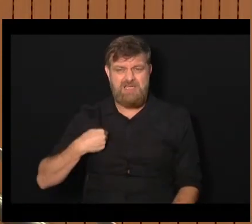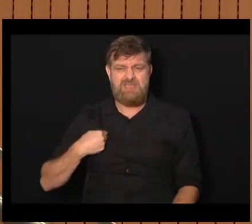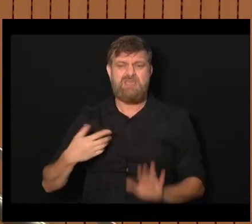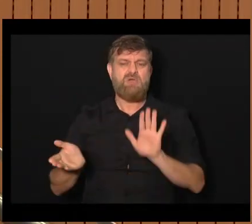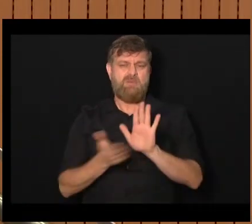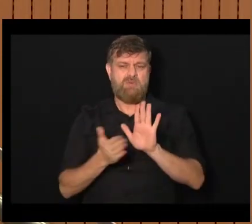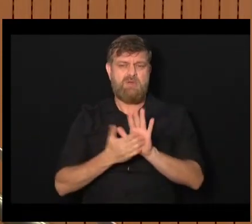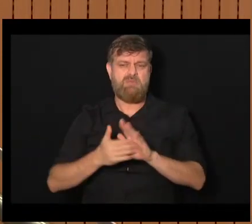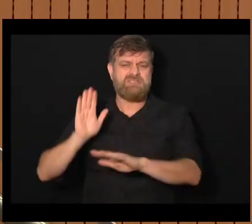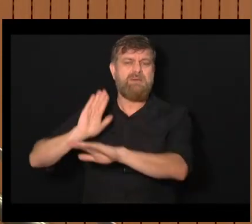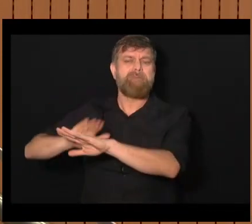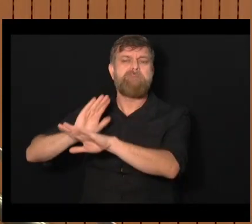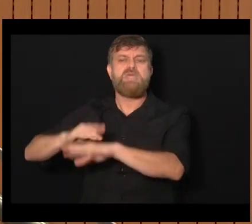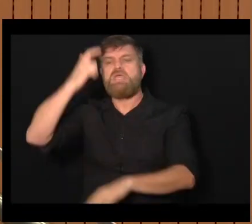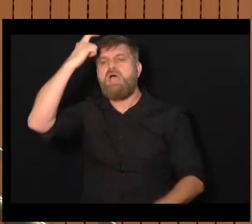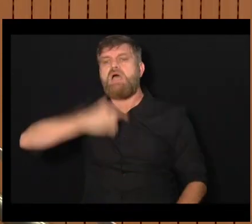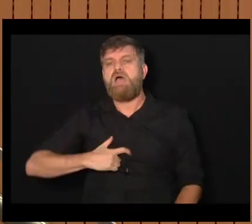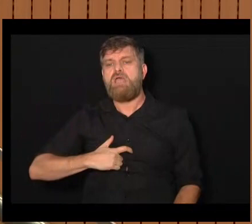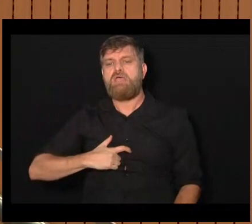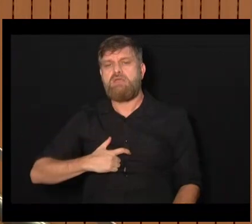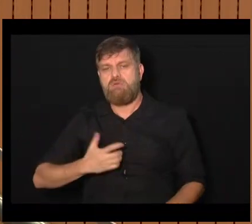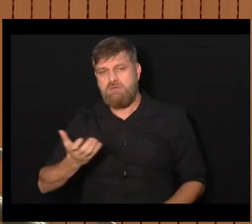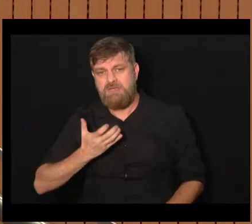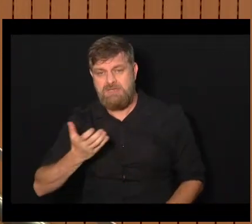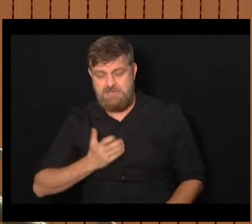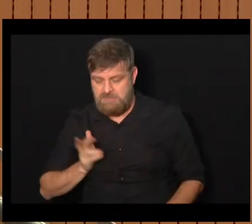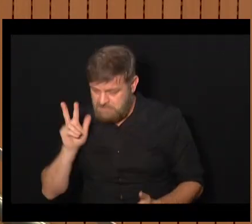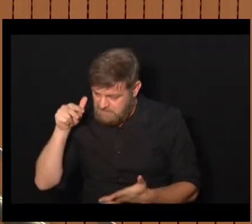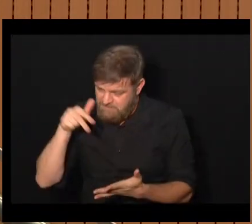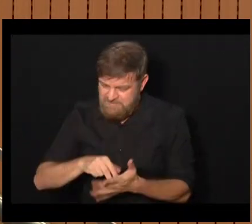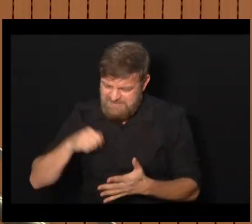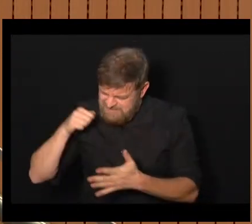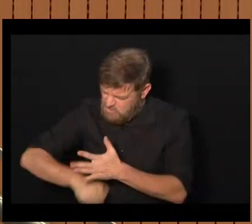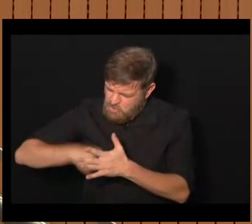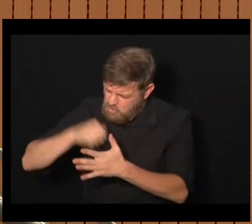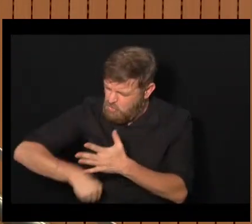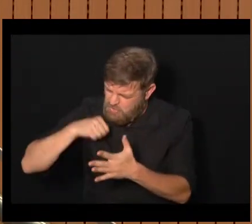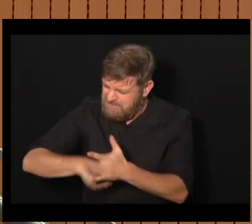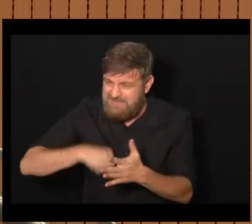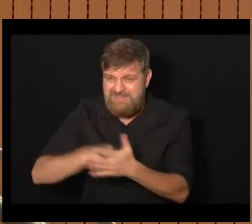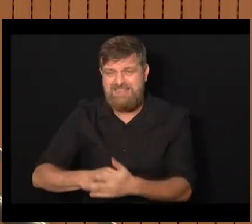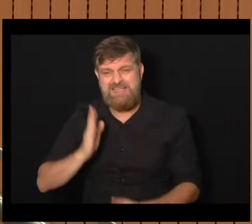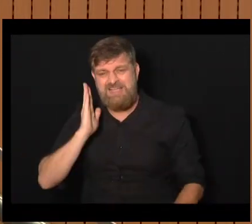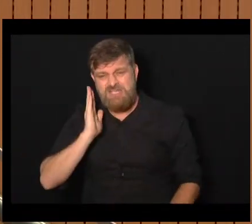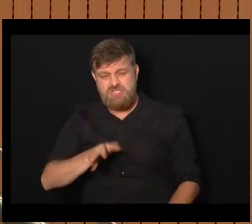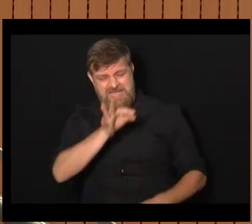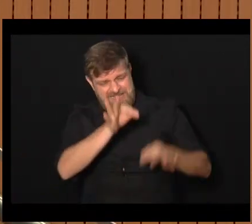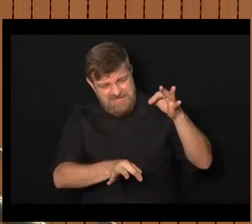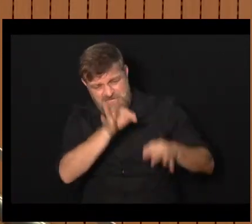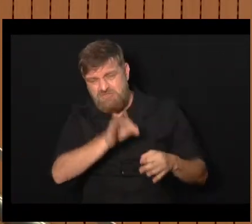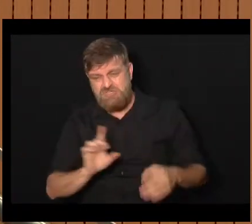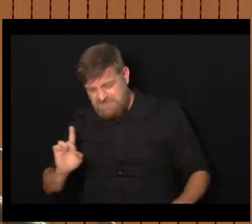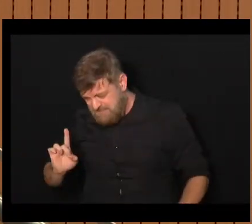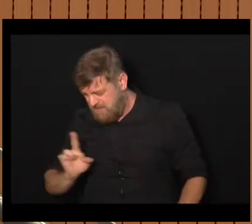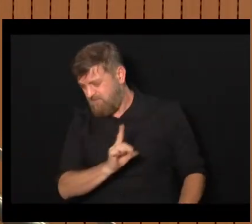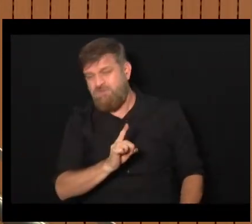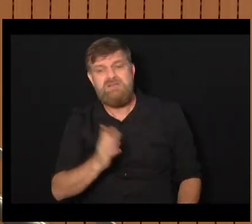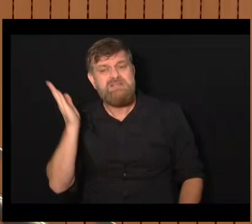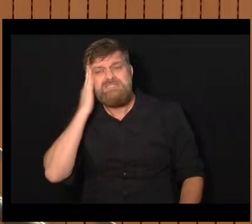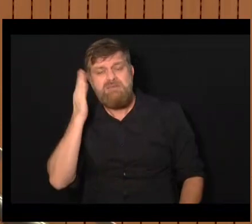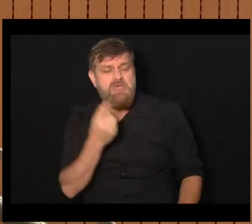1 ano atrás, há 6 meses atrás, onde nós estamos aqui incansavelmente e até já entramos na justiça para saber a